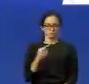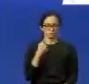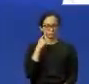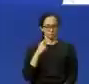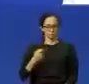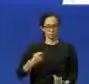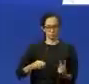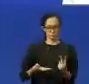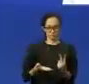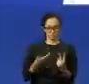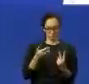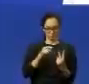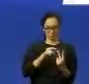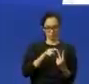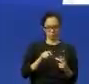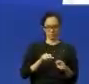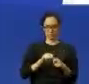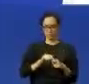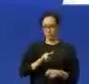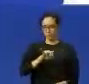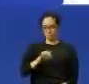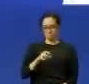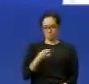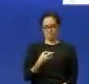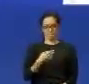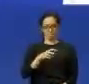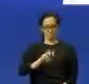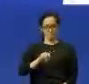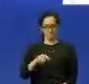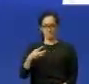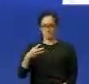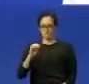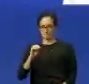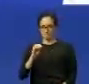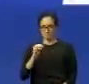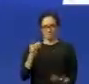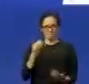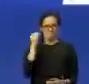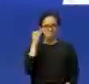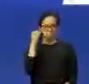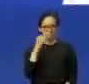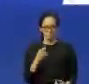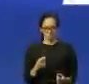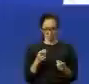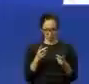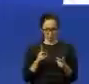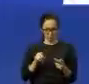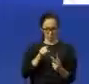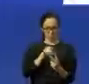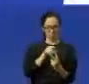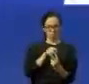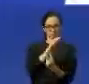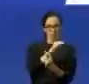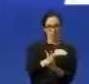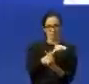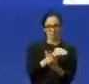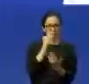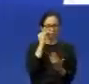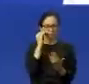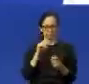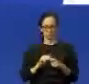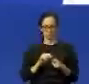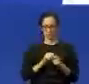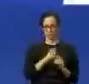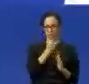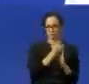preço aí na polpa de acerola, né? Para R$15,30. E ele, então, negocia o preço do custo da polpa de morango aí, no caso, né? Então, ele quer a redução